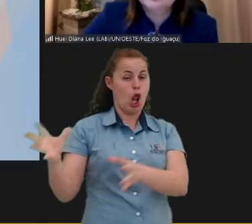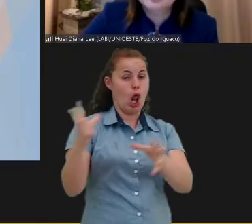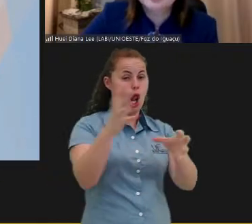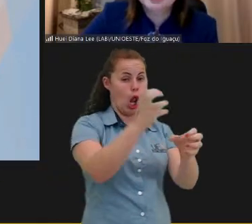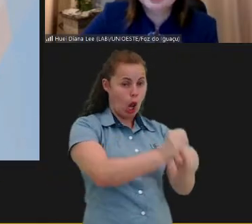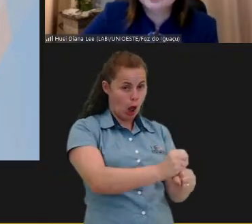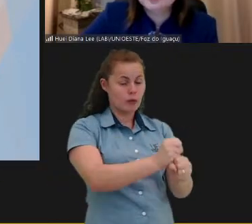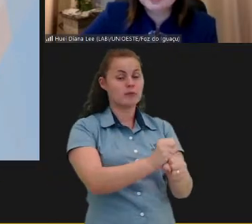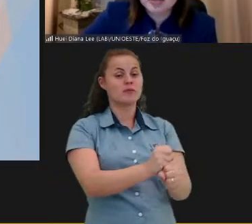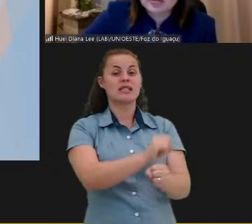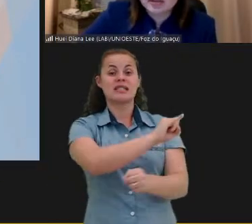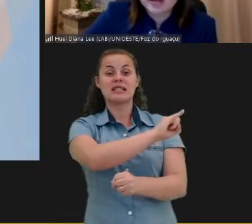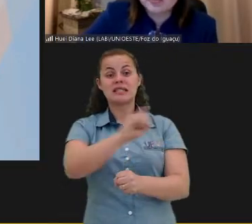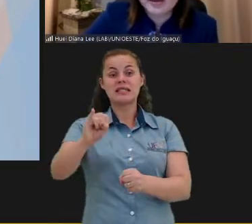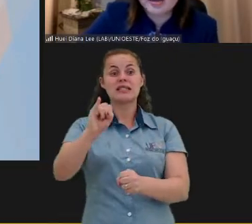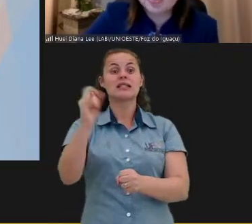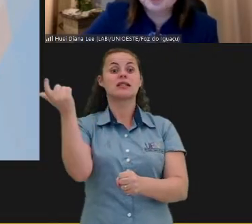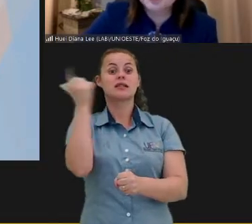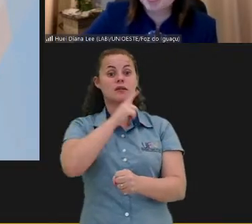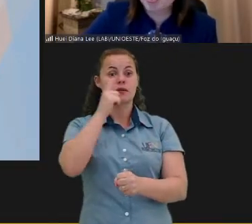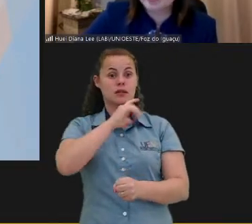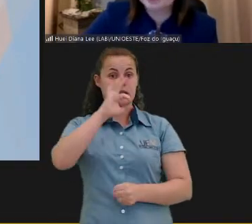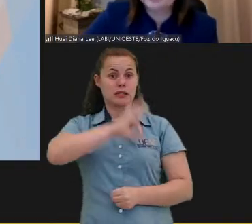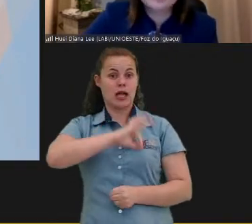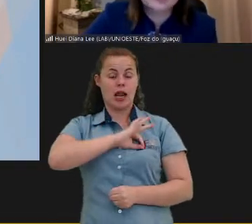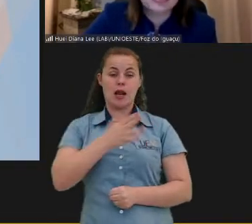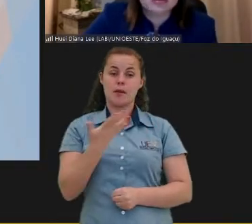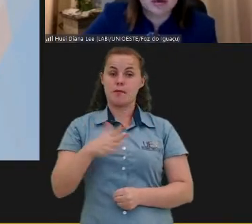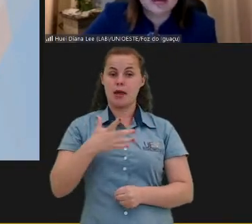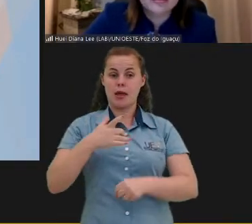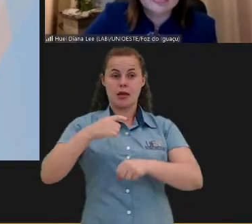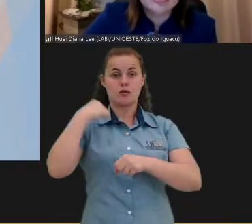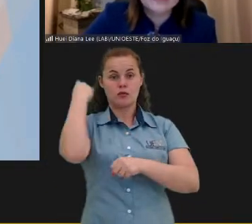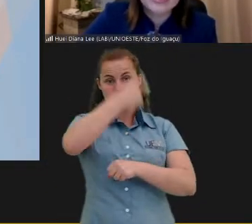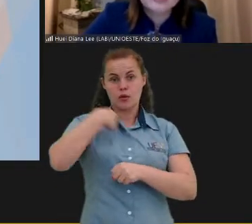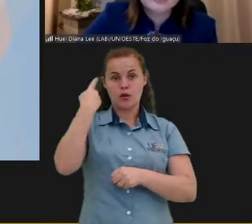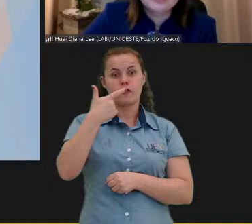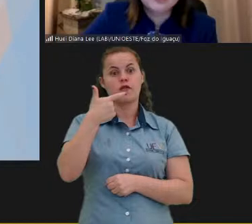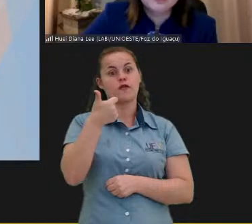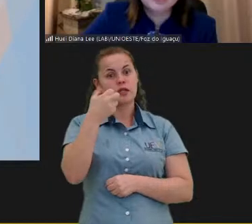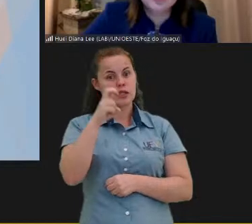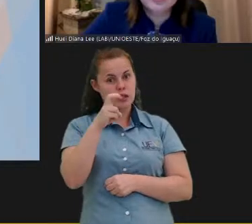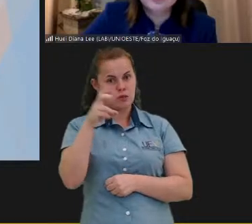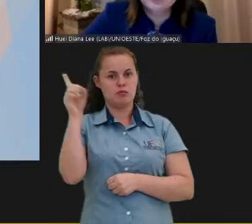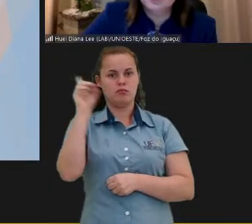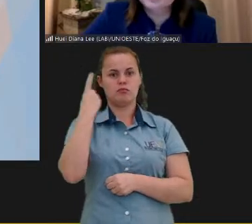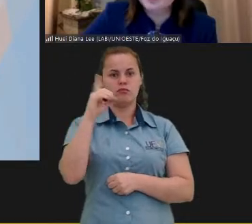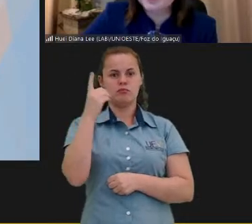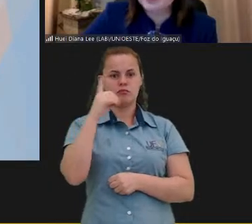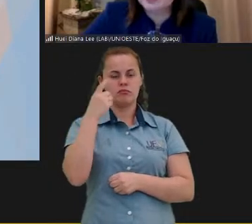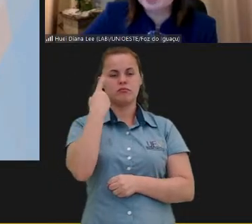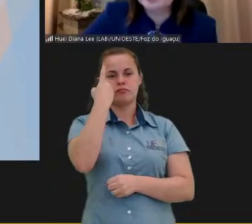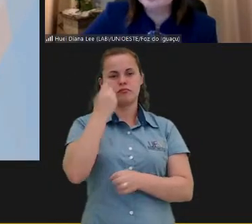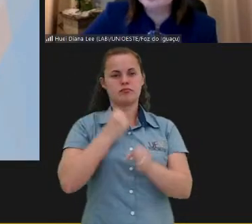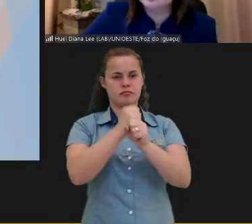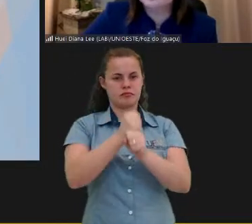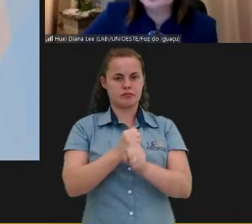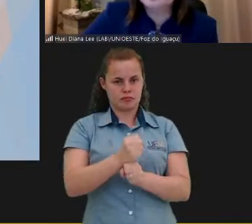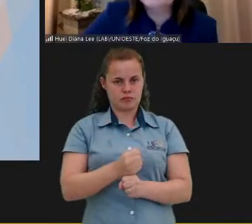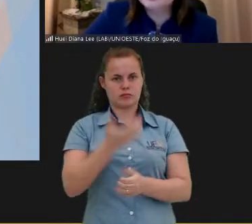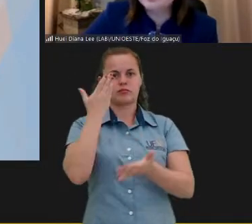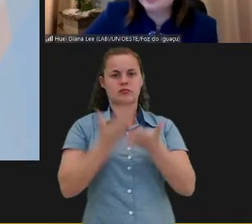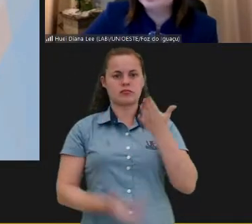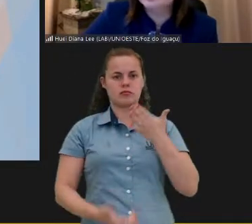Então, se a gente considerar um salário médio por hora de US$25, significa que em um ano houve uma perda de cerca